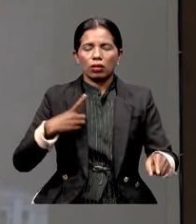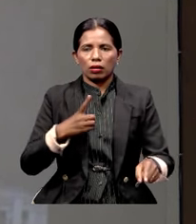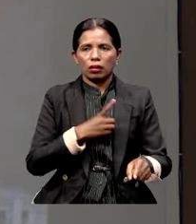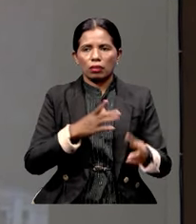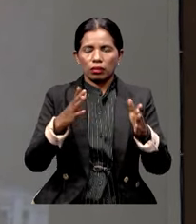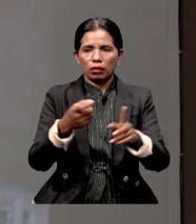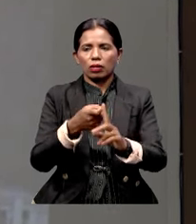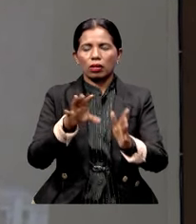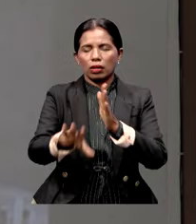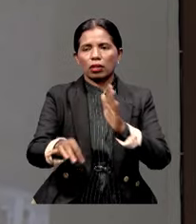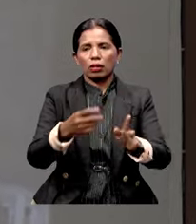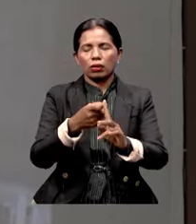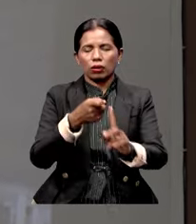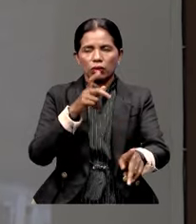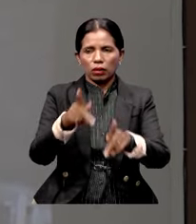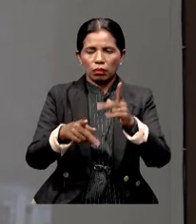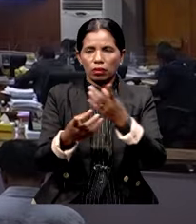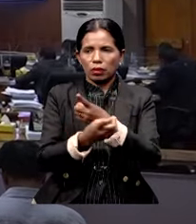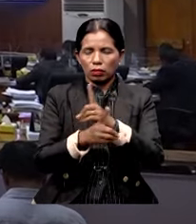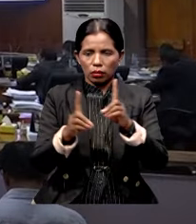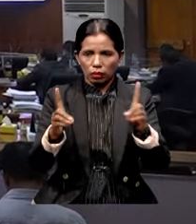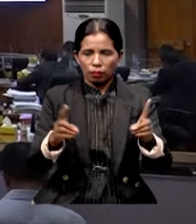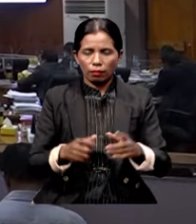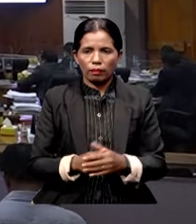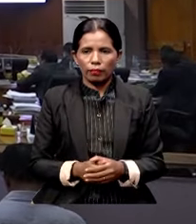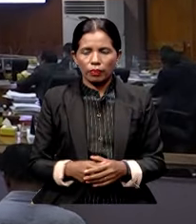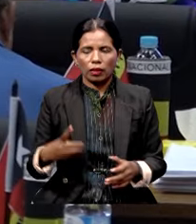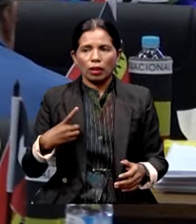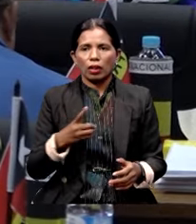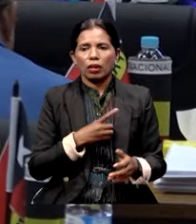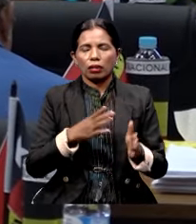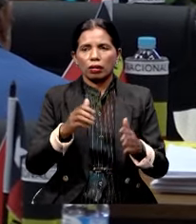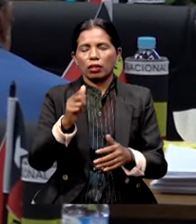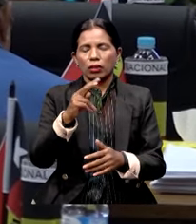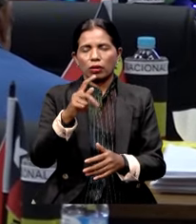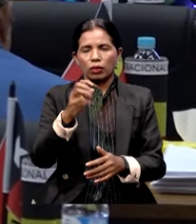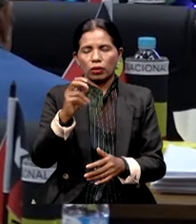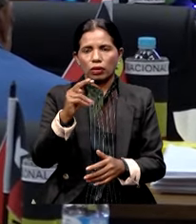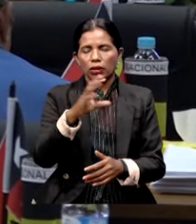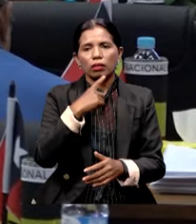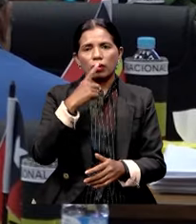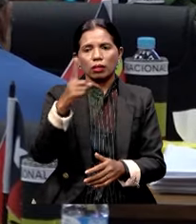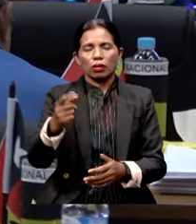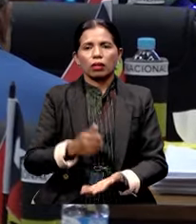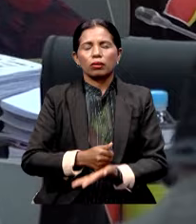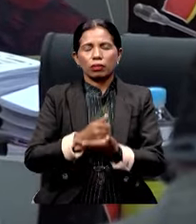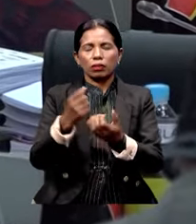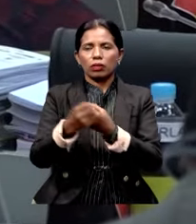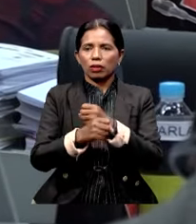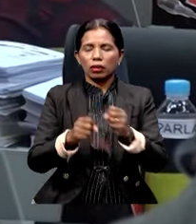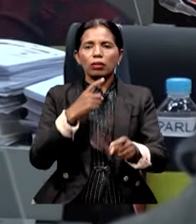eleito se povo ho democraticamente. Além de deputado Antoninho Bianco, o se fretalin defende a sociedade civil,